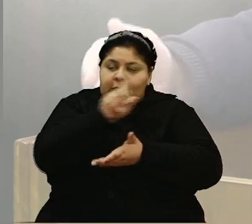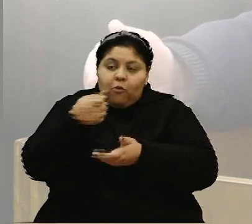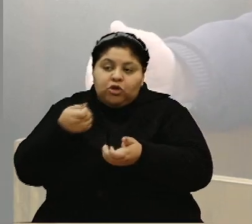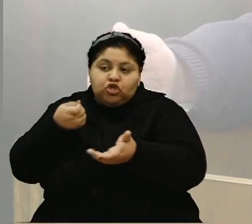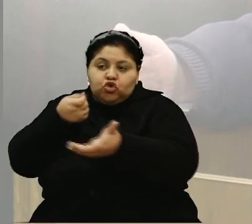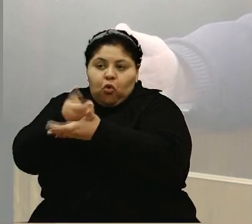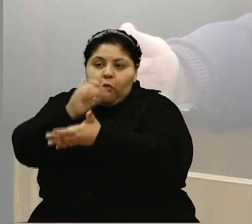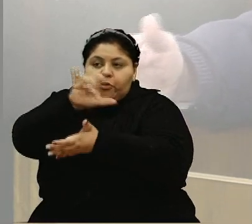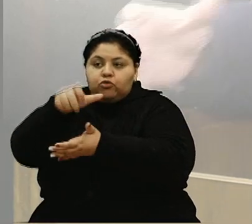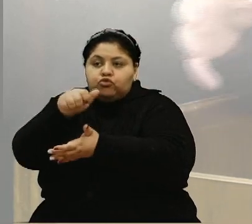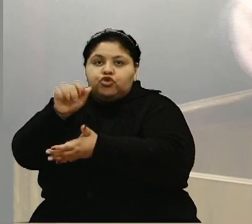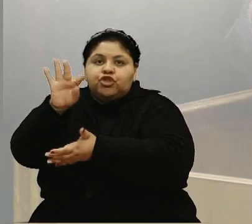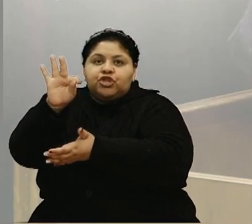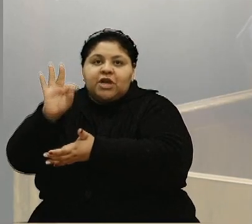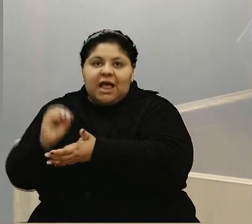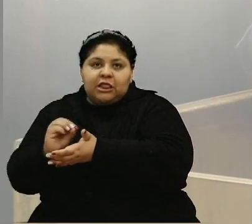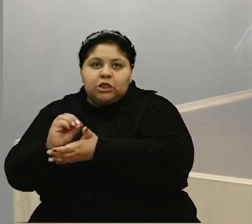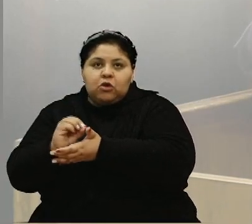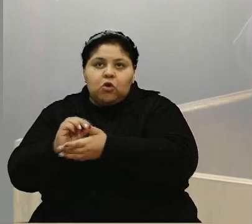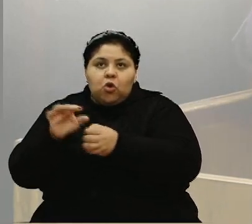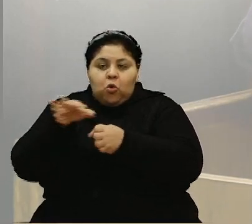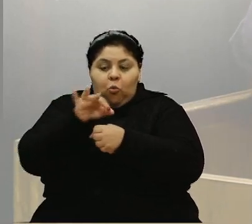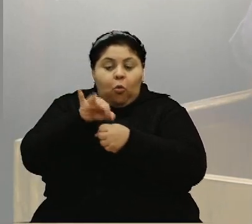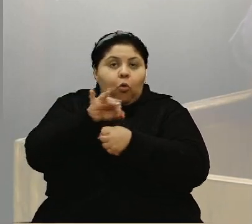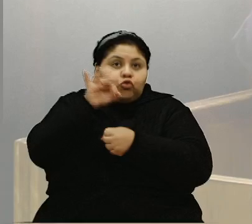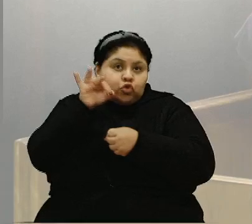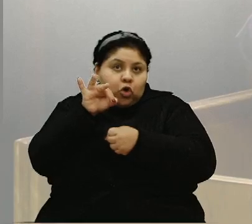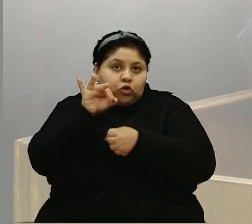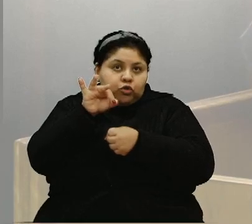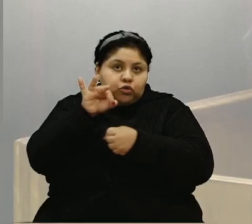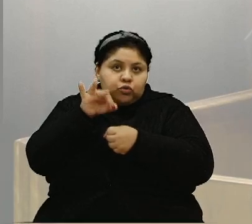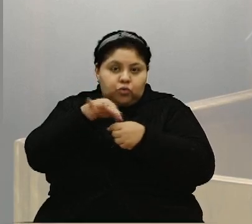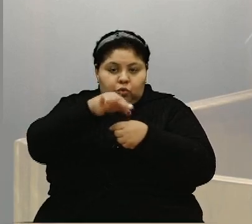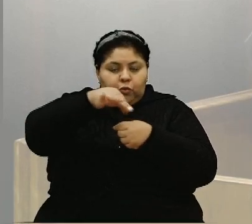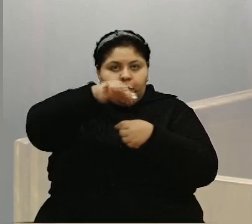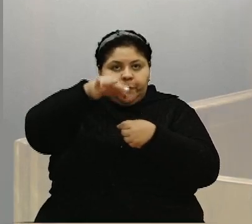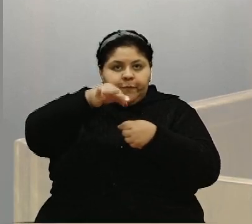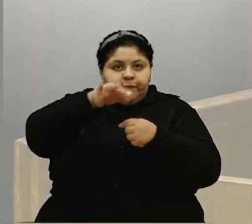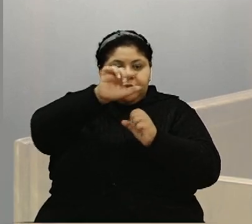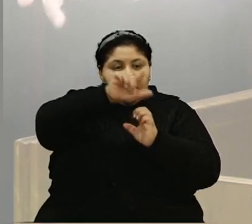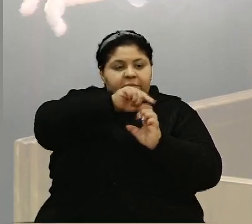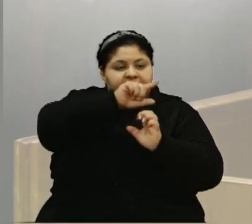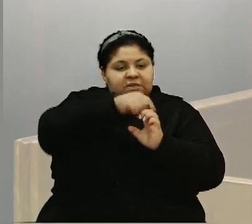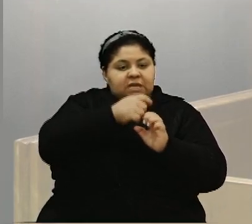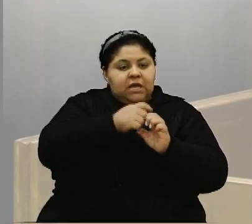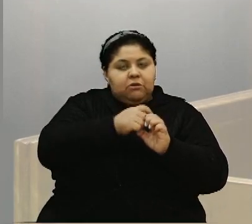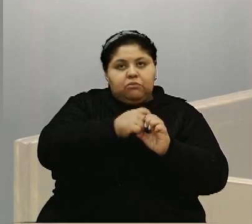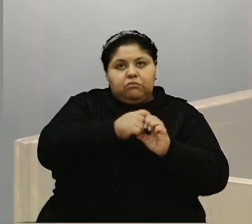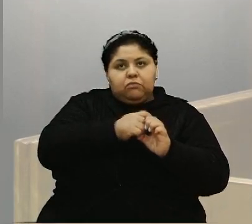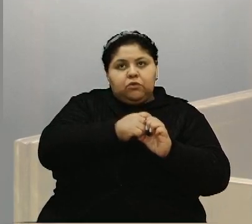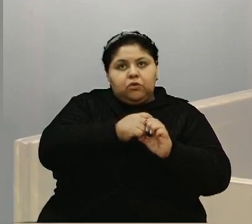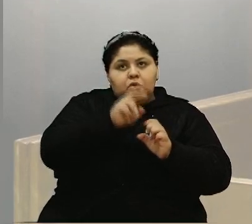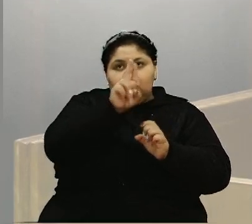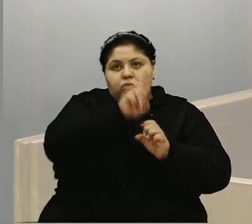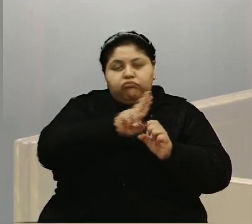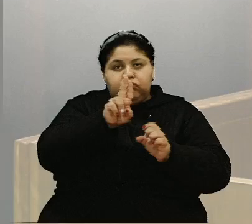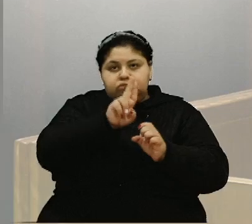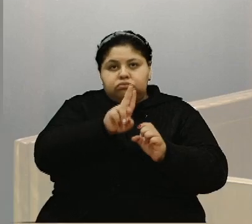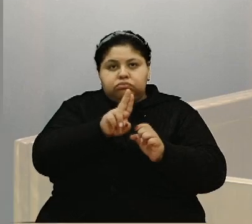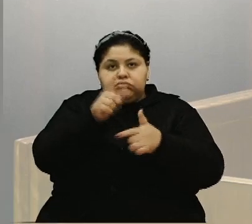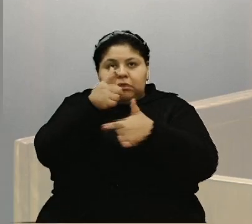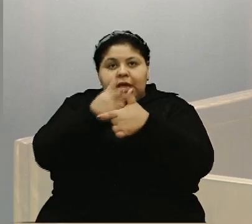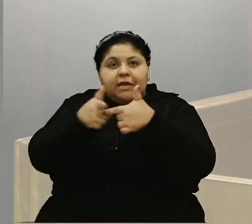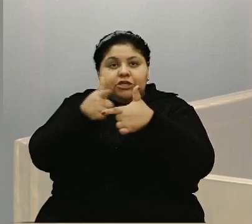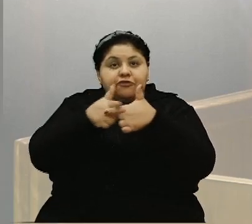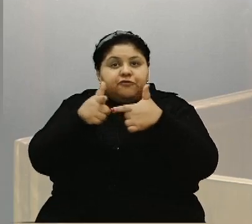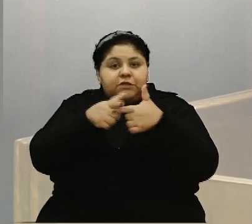fazem um consórcio. É feito um consórcio e aí de repente aquele empresário usa, aquele outro usa, você vai usar, não vai? Num grupo